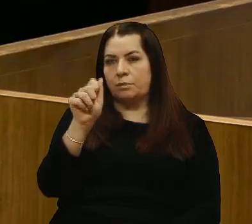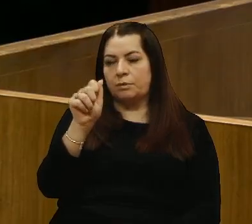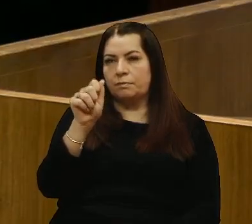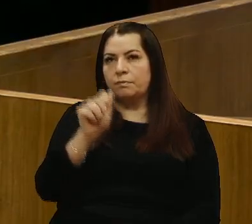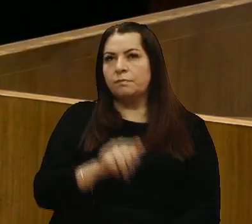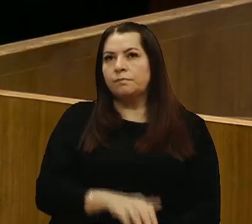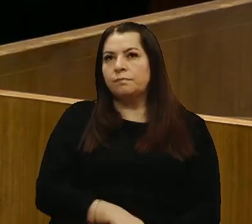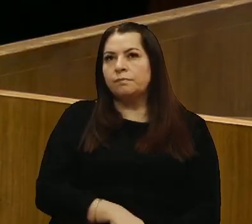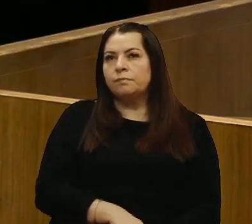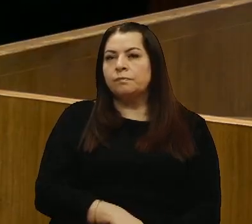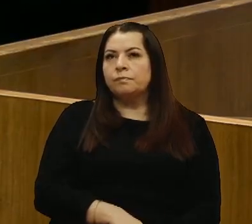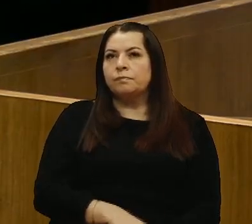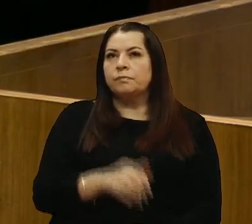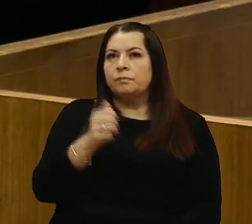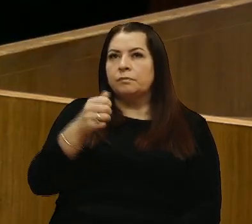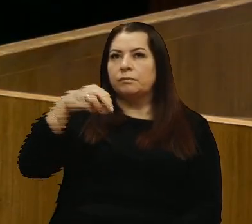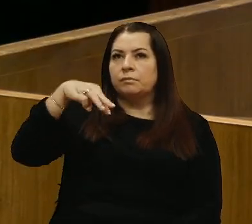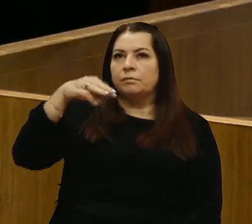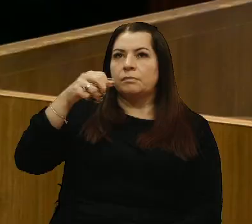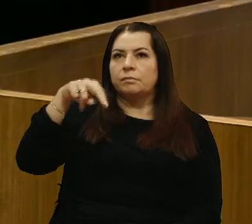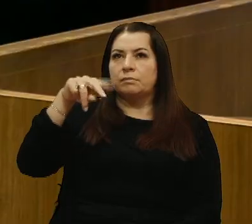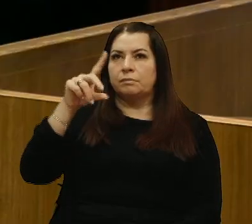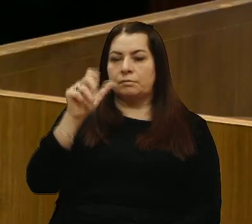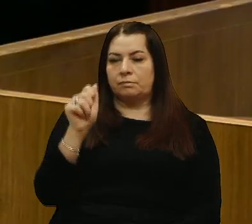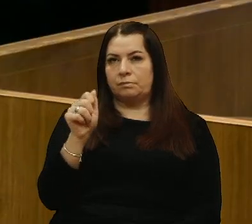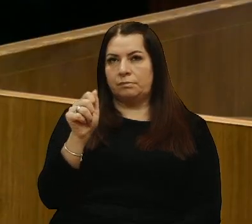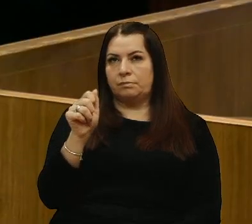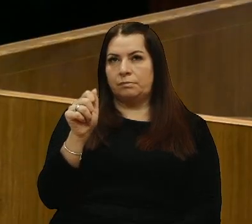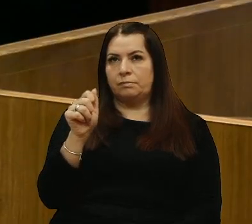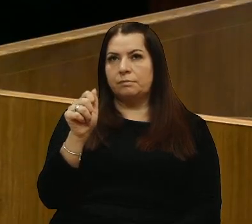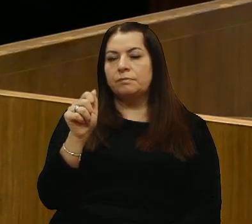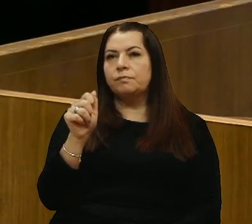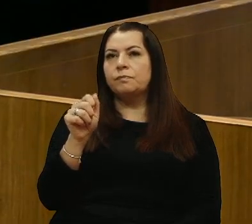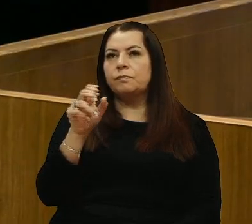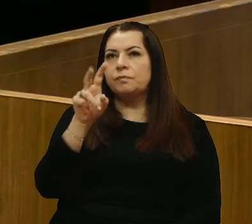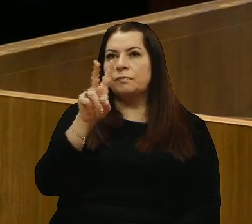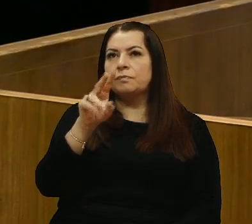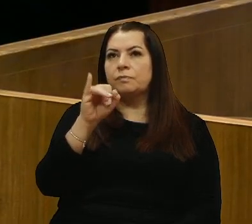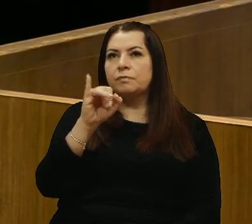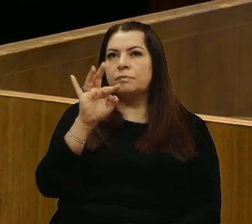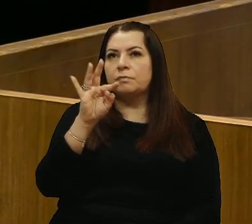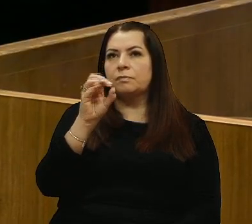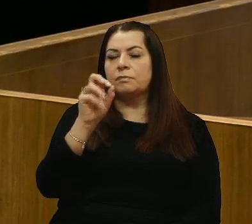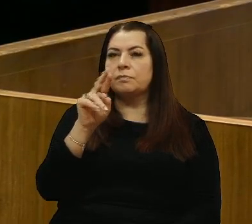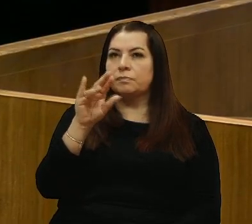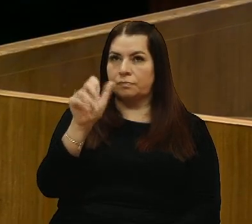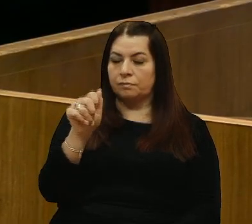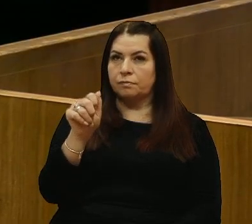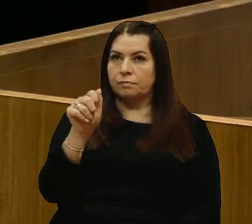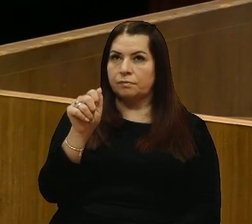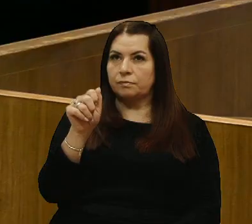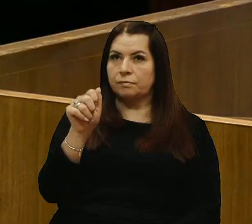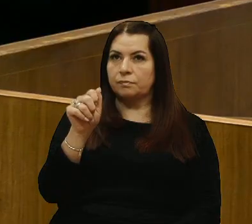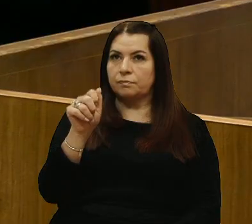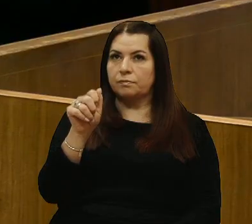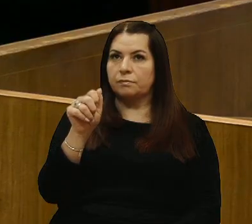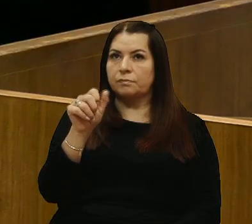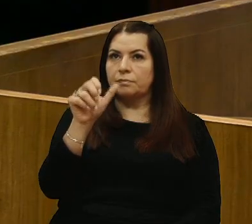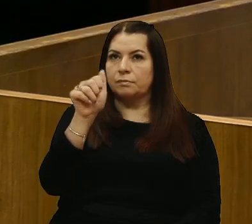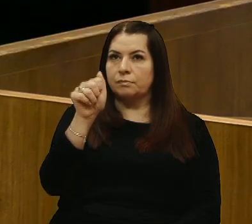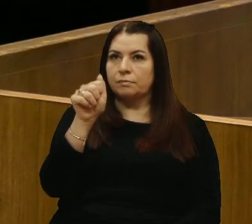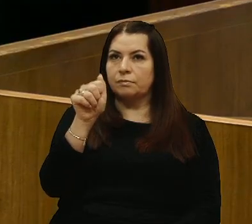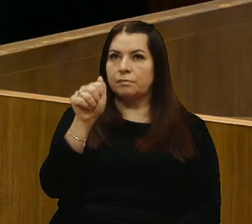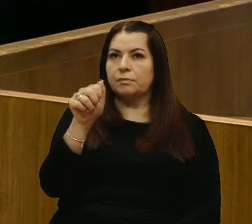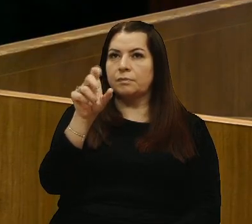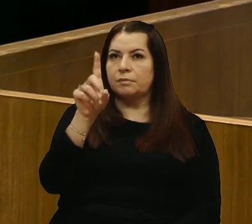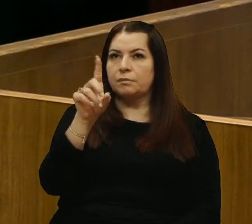Silva, Amanda Rio Pereira, Vitória Ribeiro Gomes,